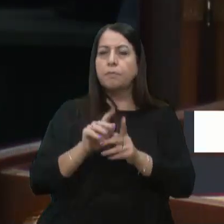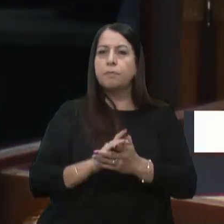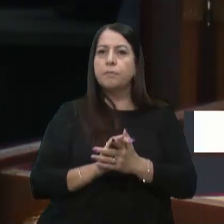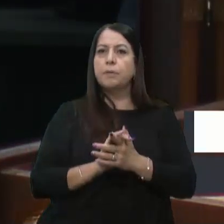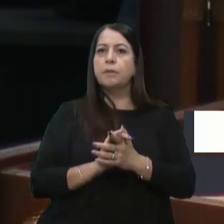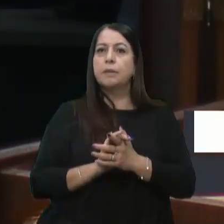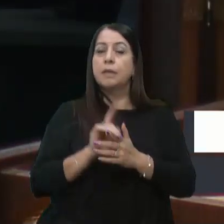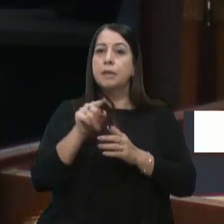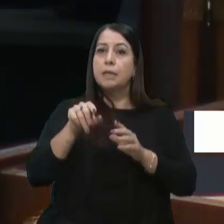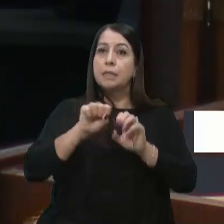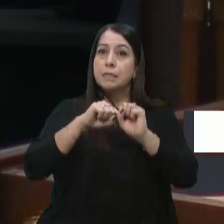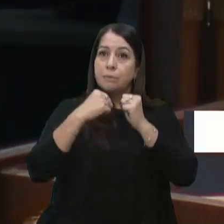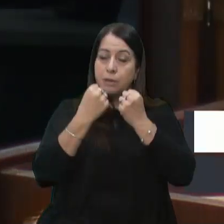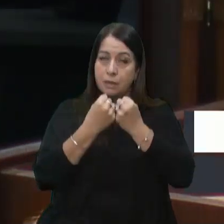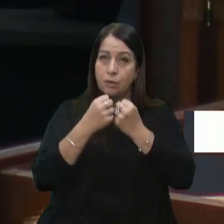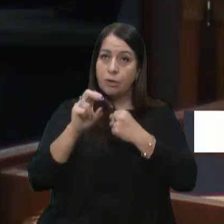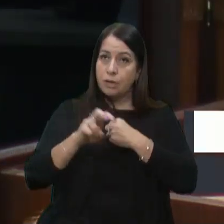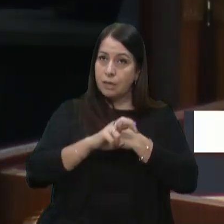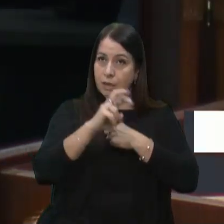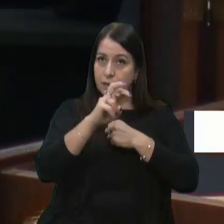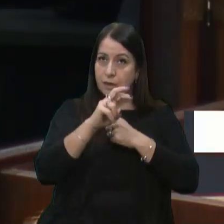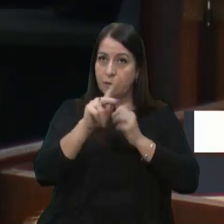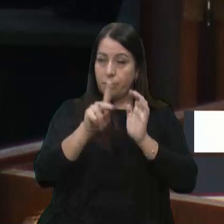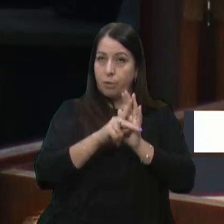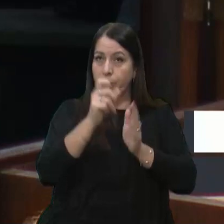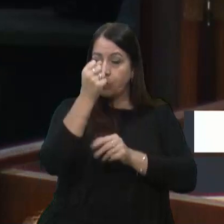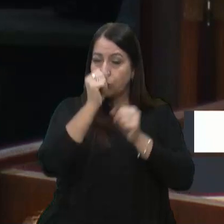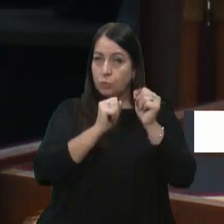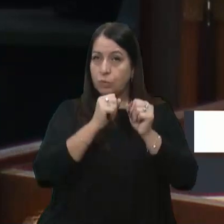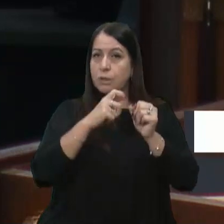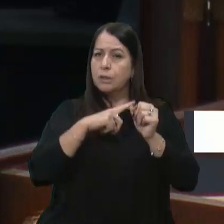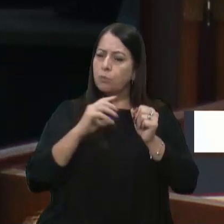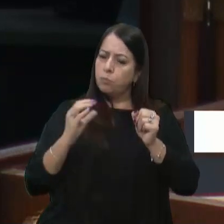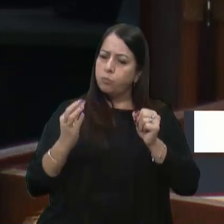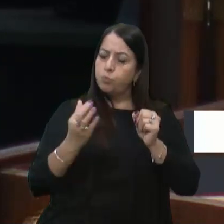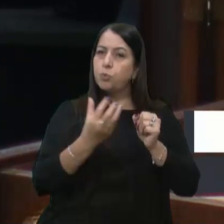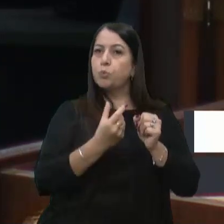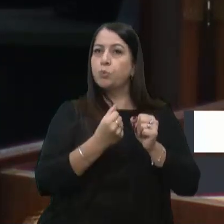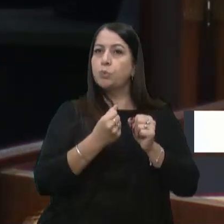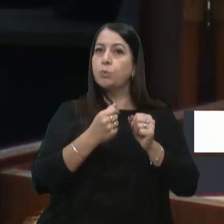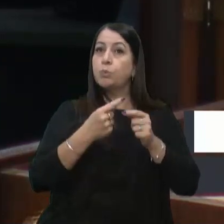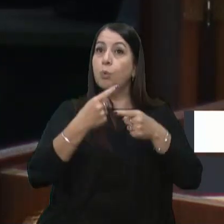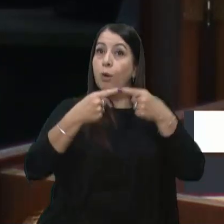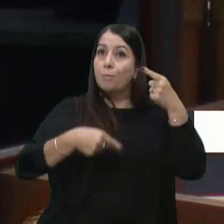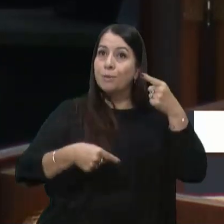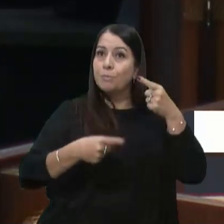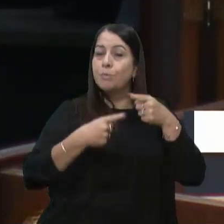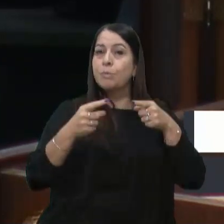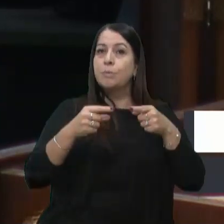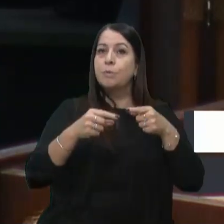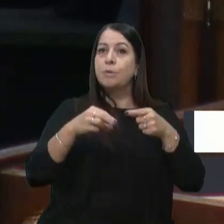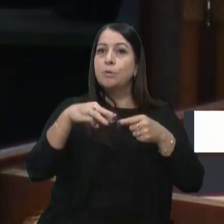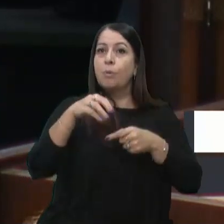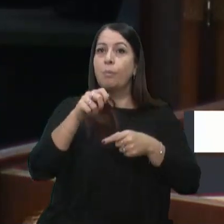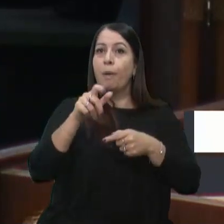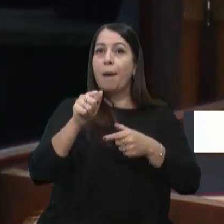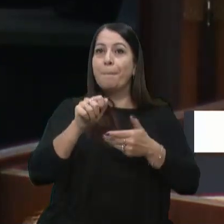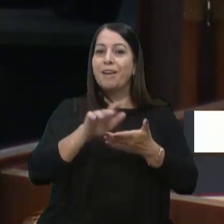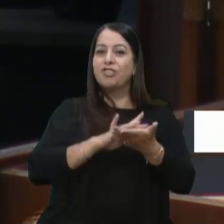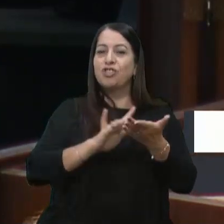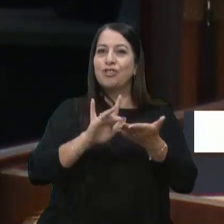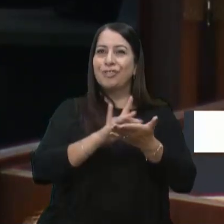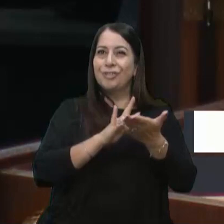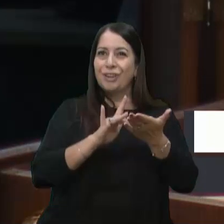O seminário Na Trilha do Patrimônio Industrial contempla também o lançamento de um mapa digital,